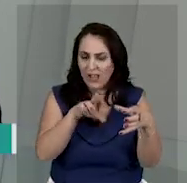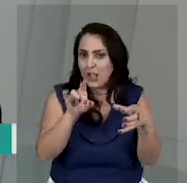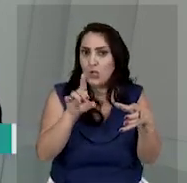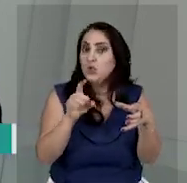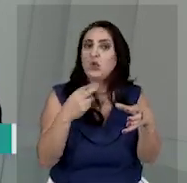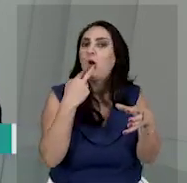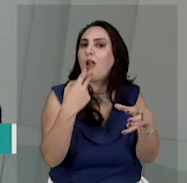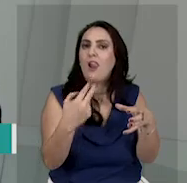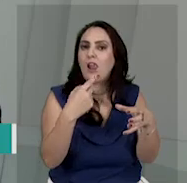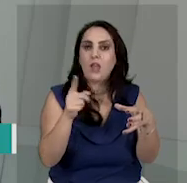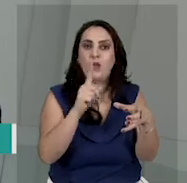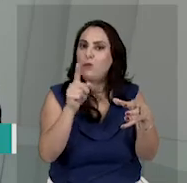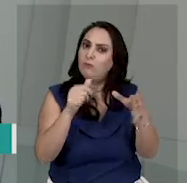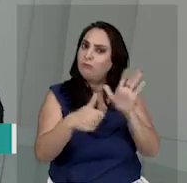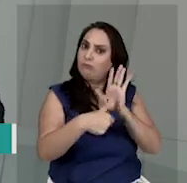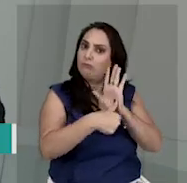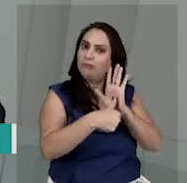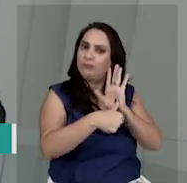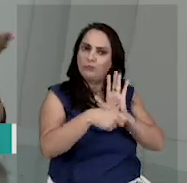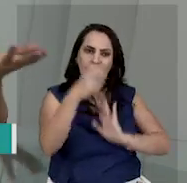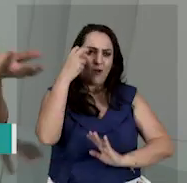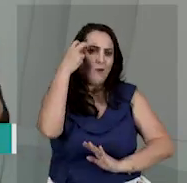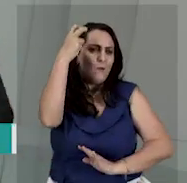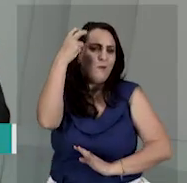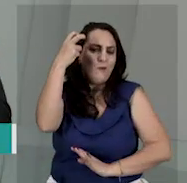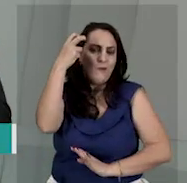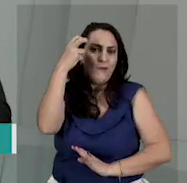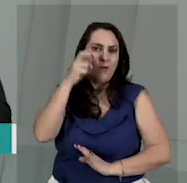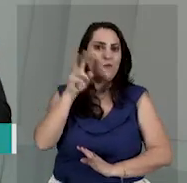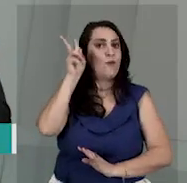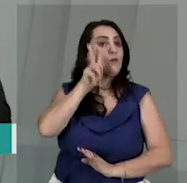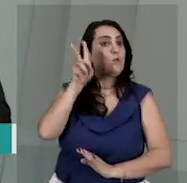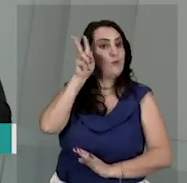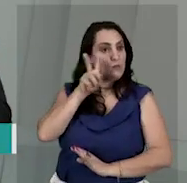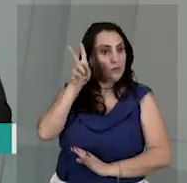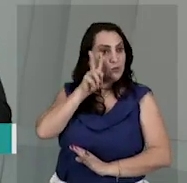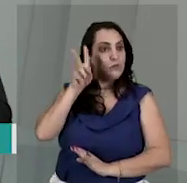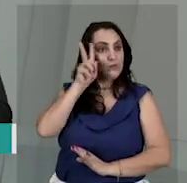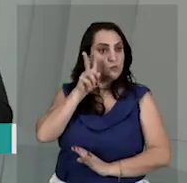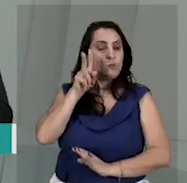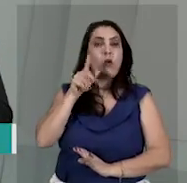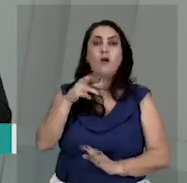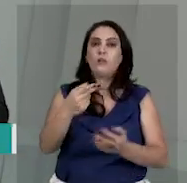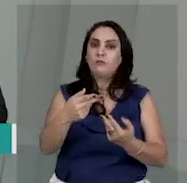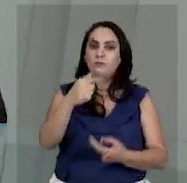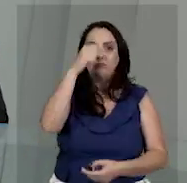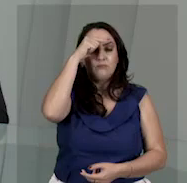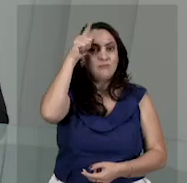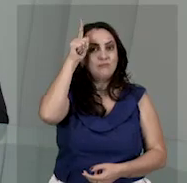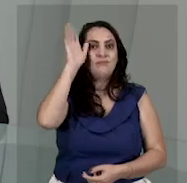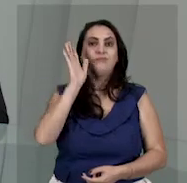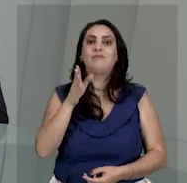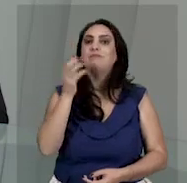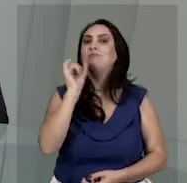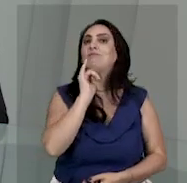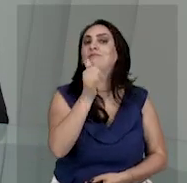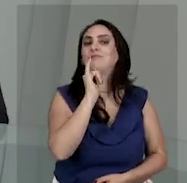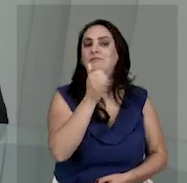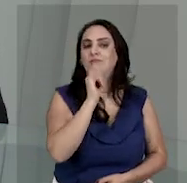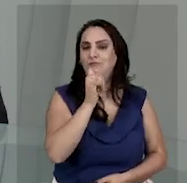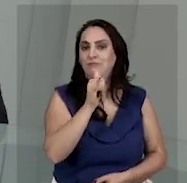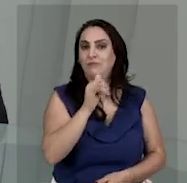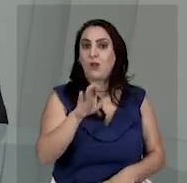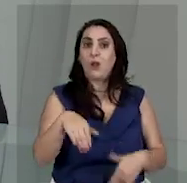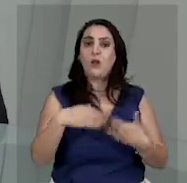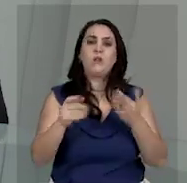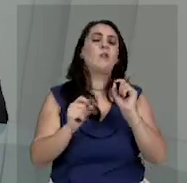de uma identidade, de toda uma história, como o professor Gilbert contou aqui pra gente. Então, o que define, na verdade, uma pessoa